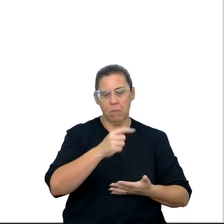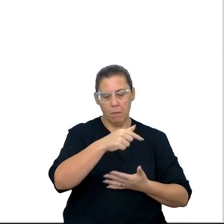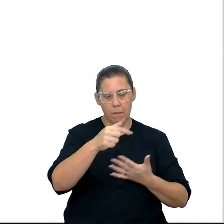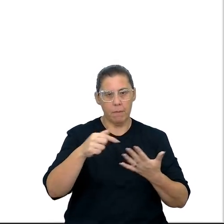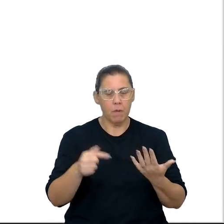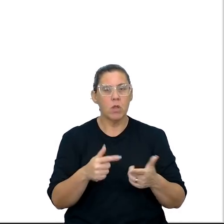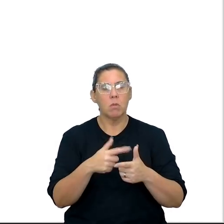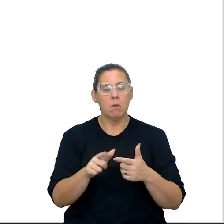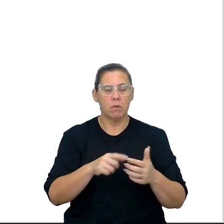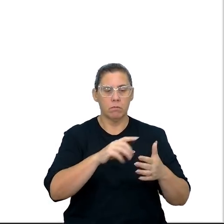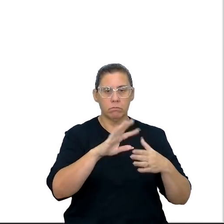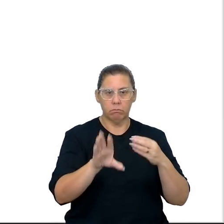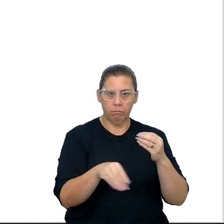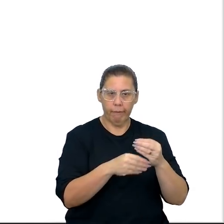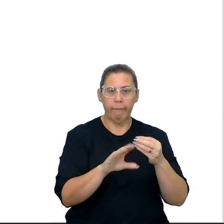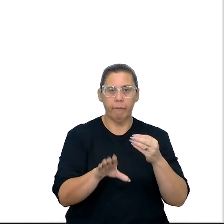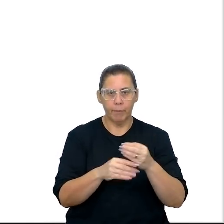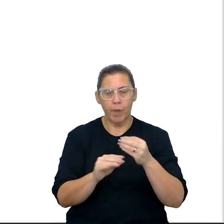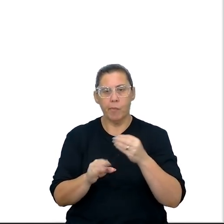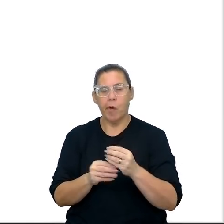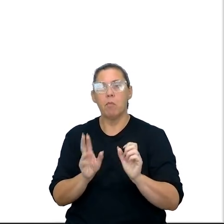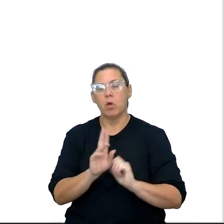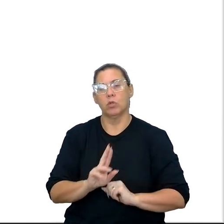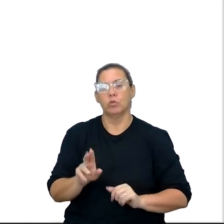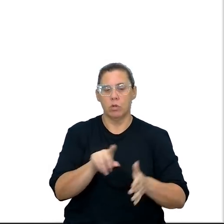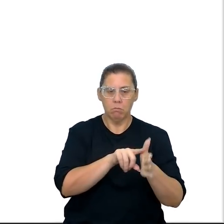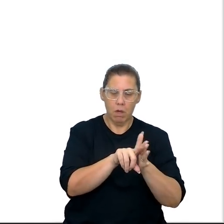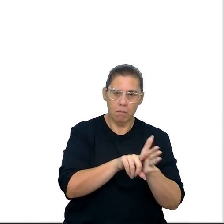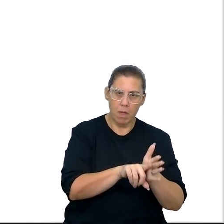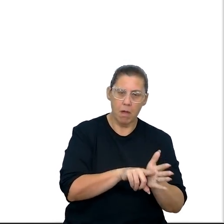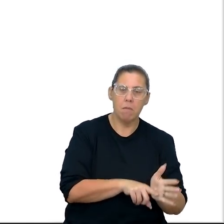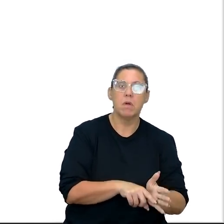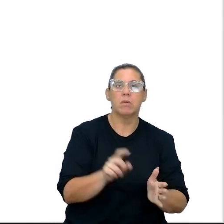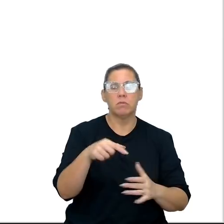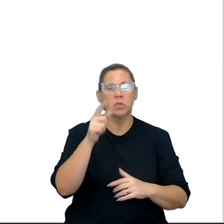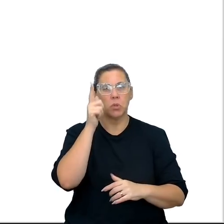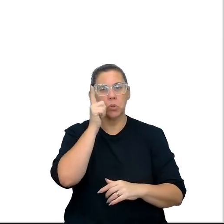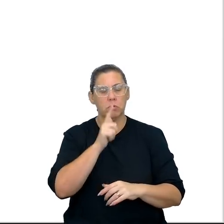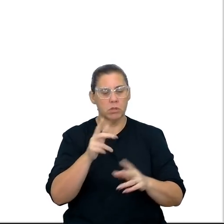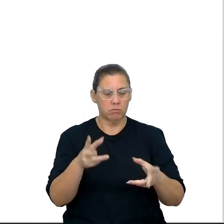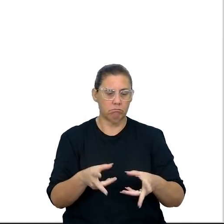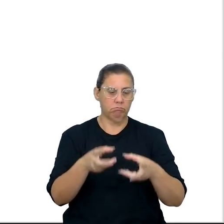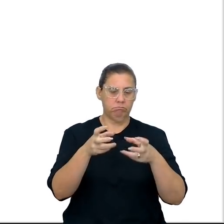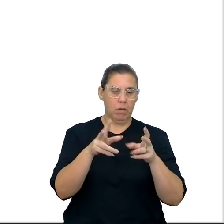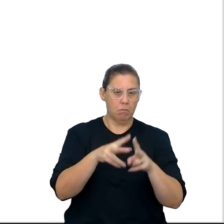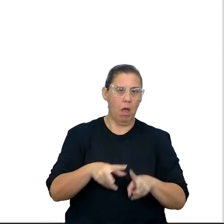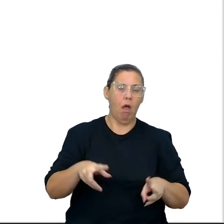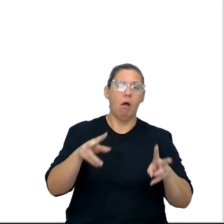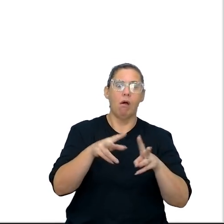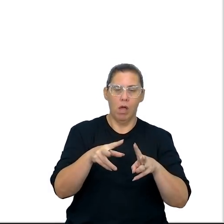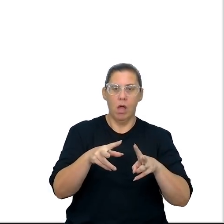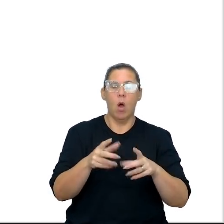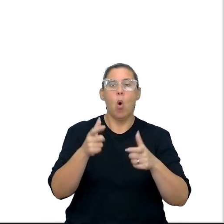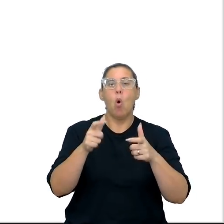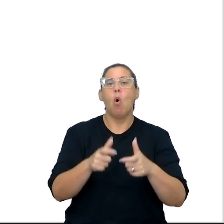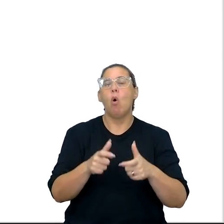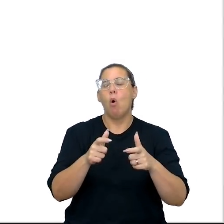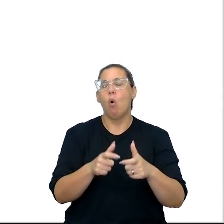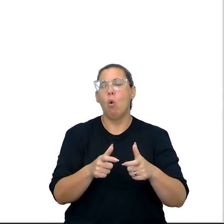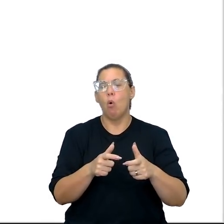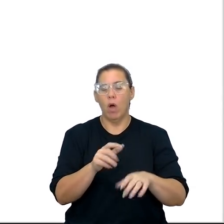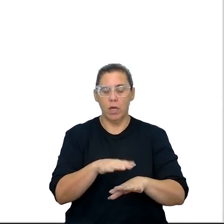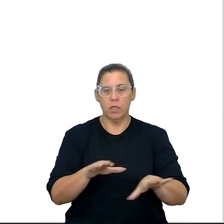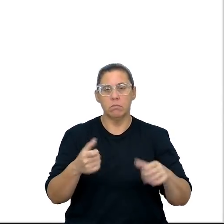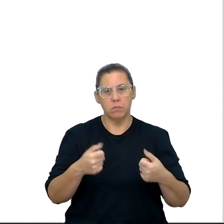for adicionando, você pode usar esse mapeamento para você conseguir visualizar onde que as crianças